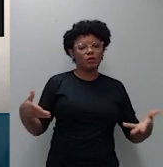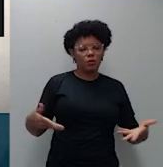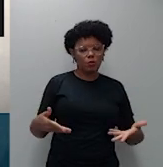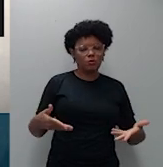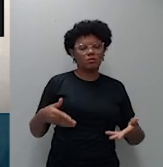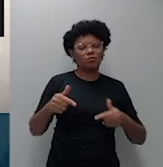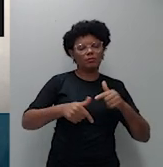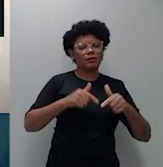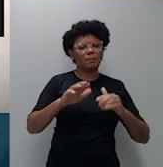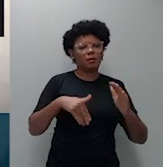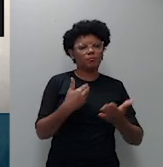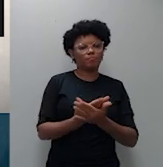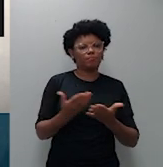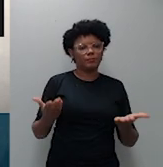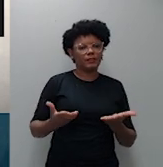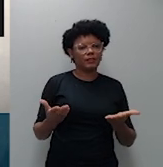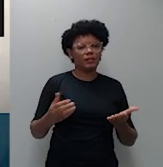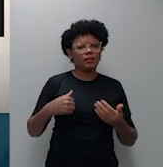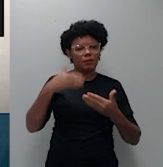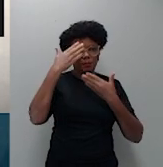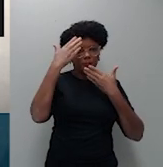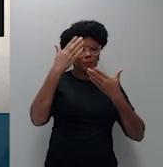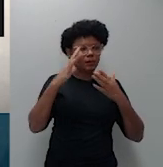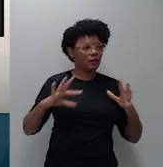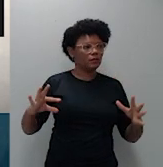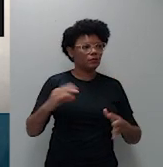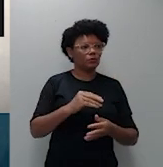obrigada por tudo